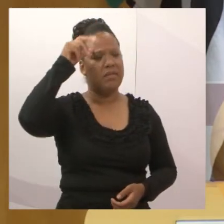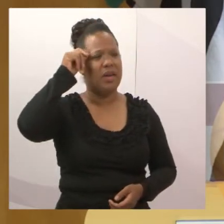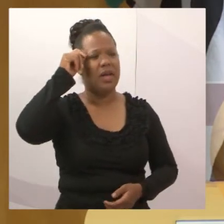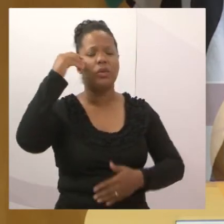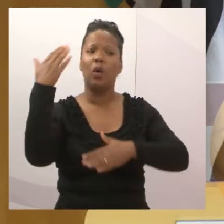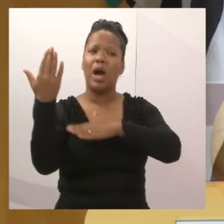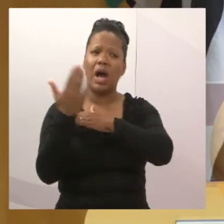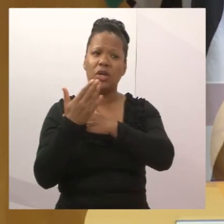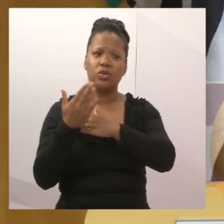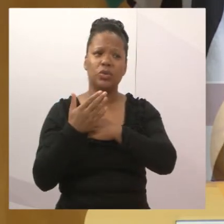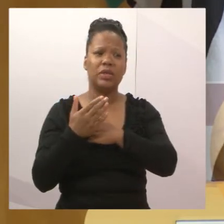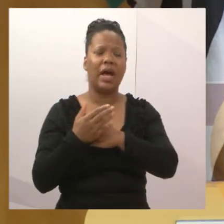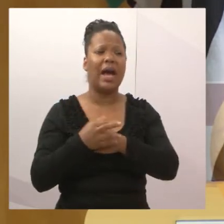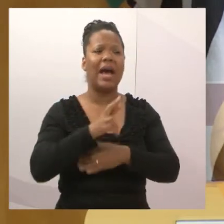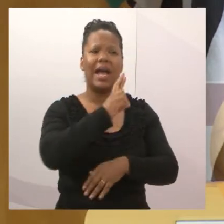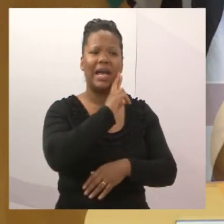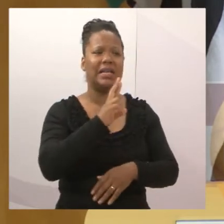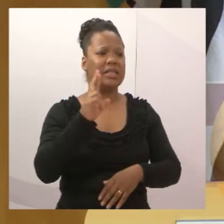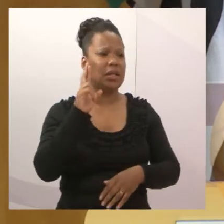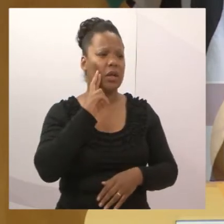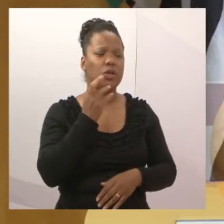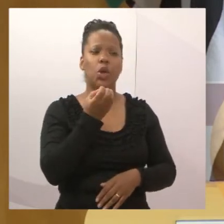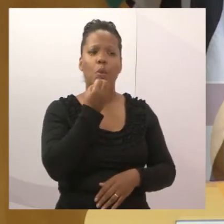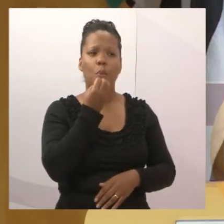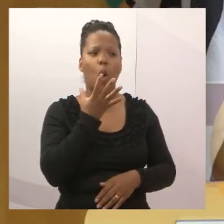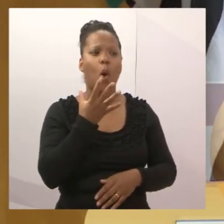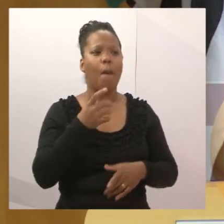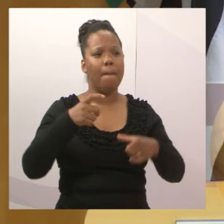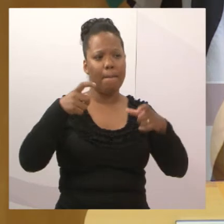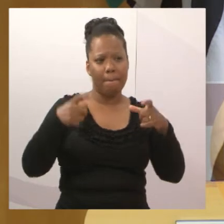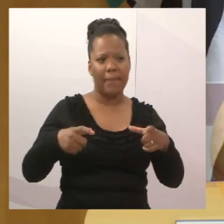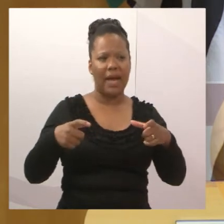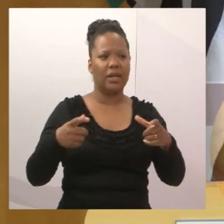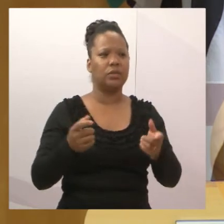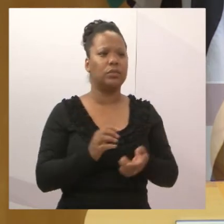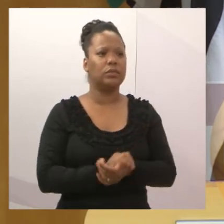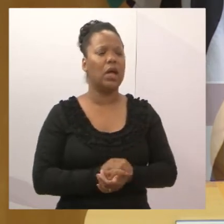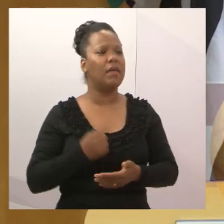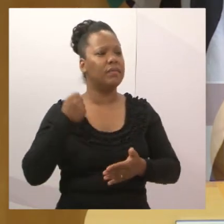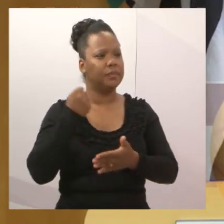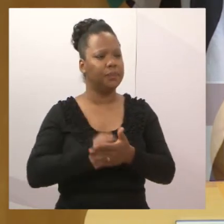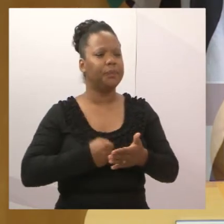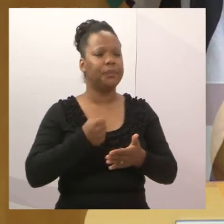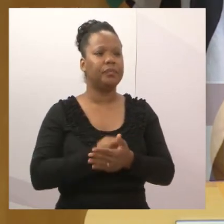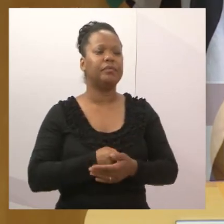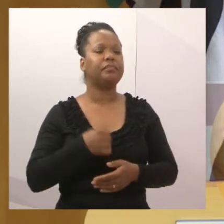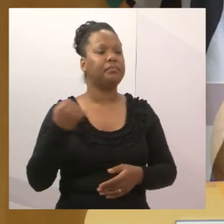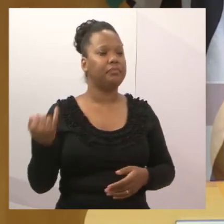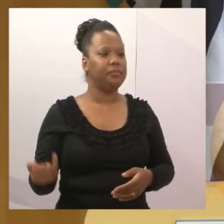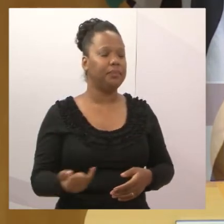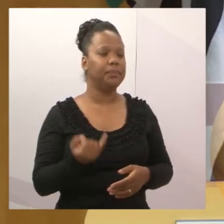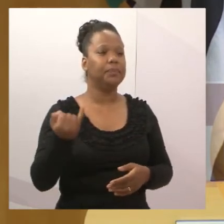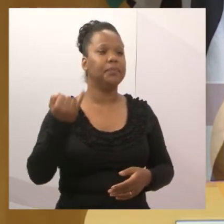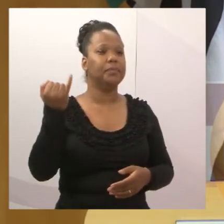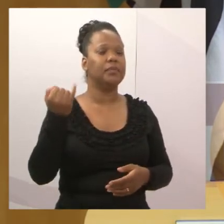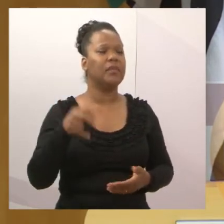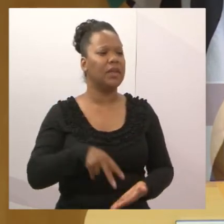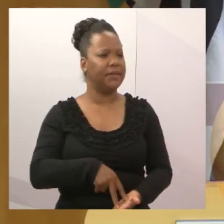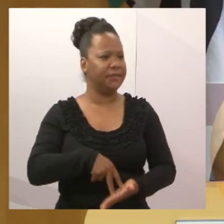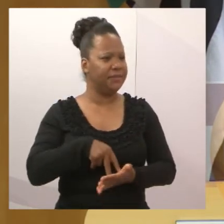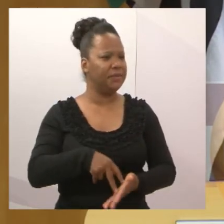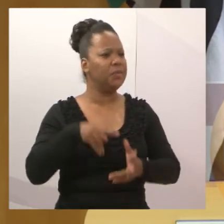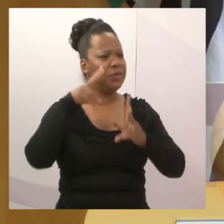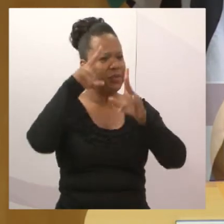Prato aqui para a nossa cidade de Jacareí, que a gente precisa, e vamos continuar nessa luta. Mas eu acho importante a gente estar firme e